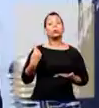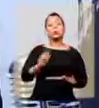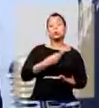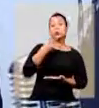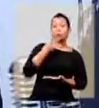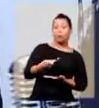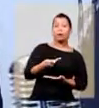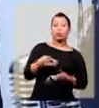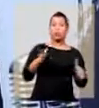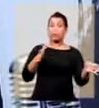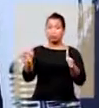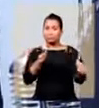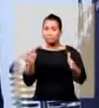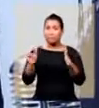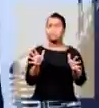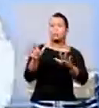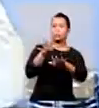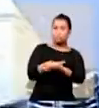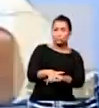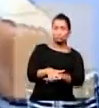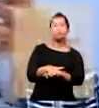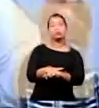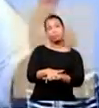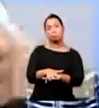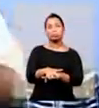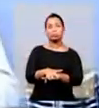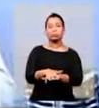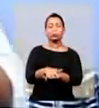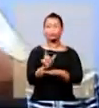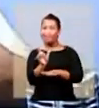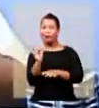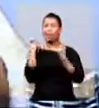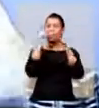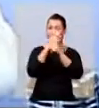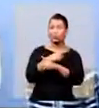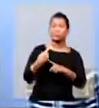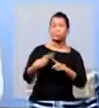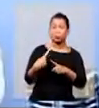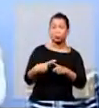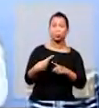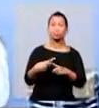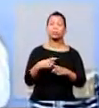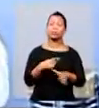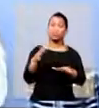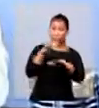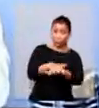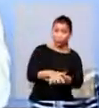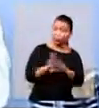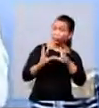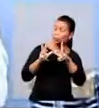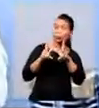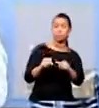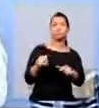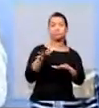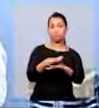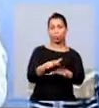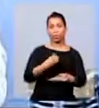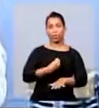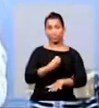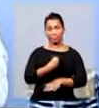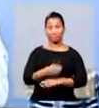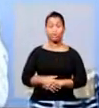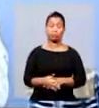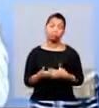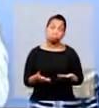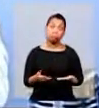difíceis, né, porque quando você inclui em todos os sentidos de vida, né, e a gente também eu como pessoa com